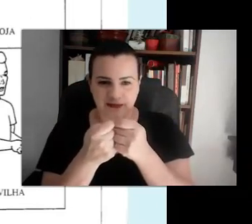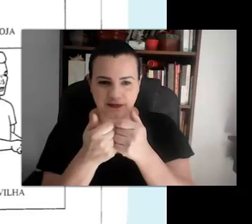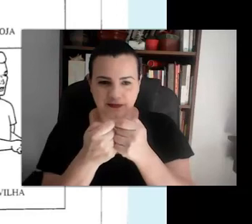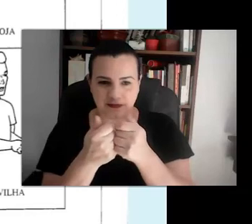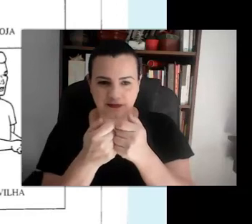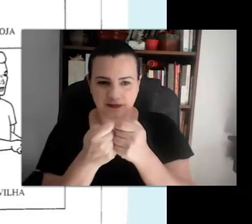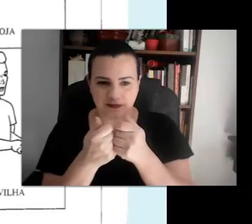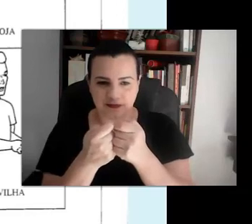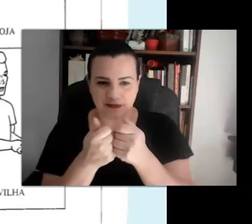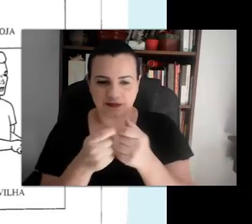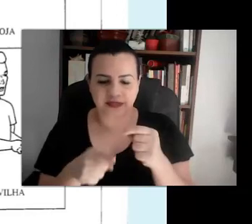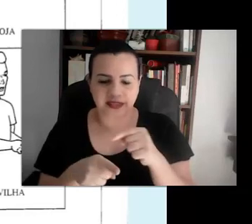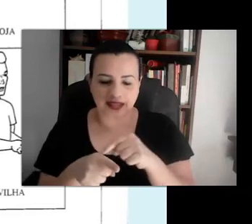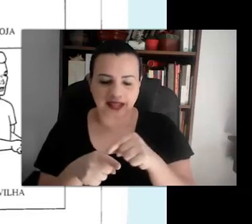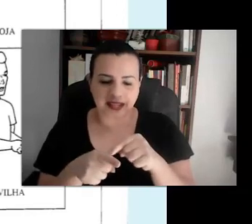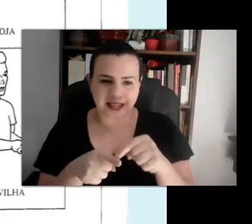Amendoim.